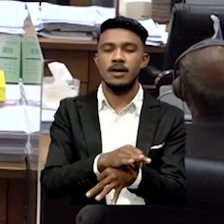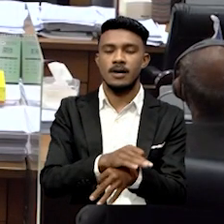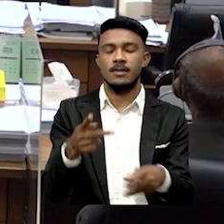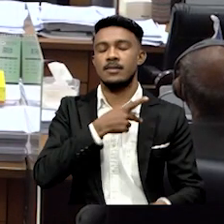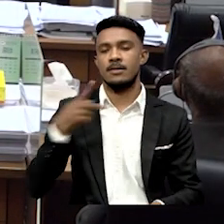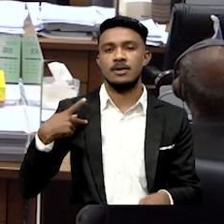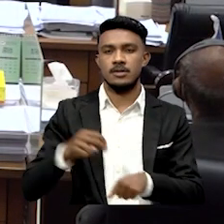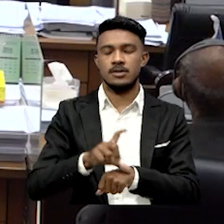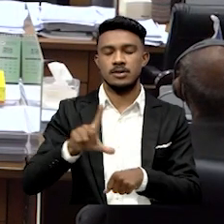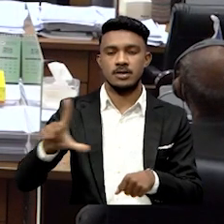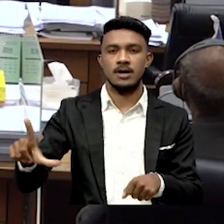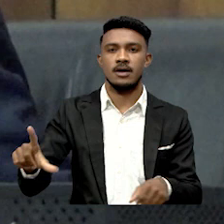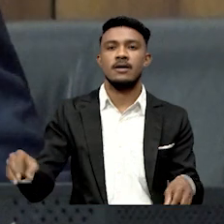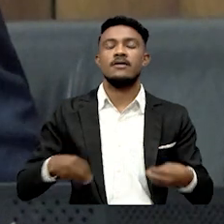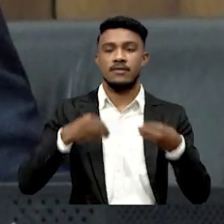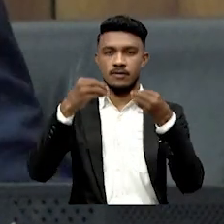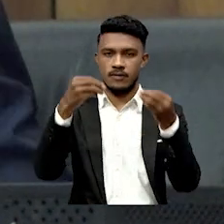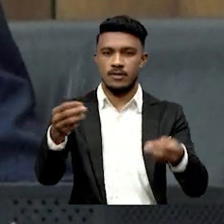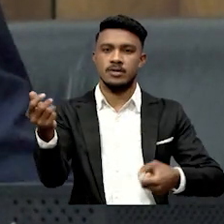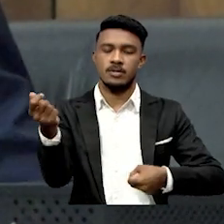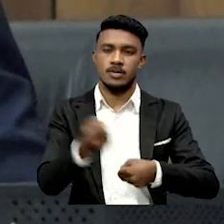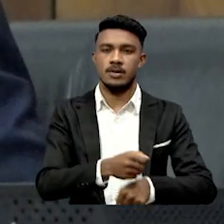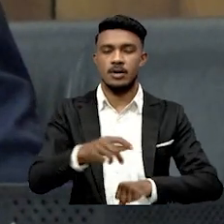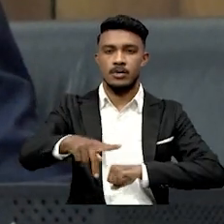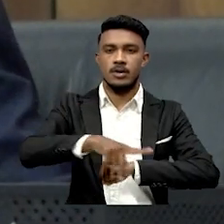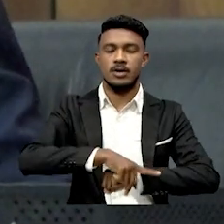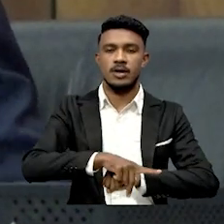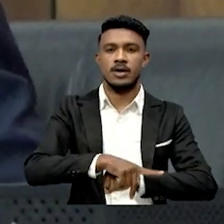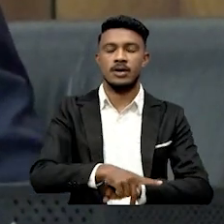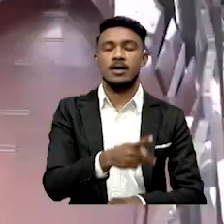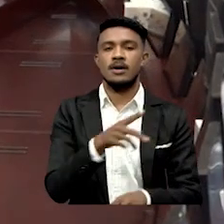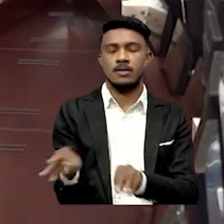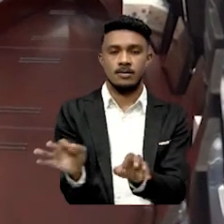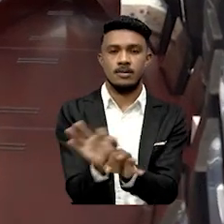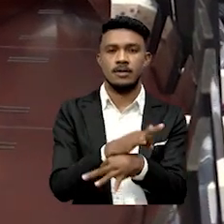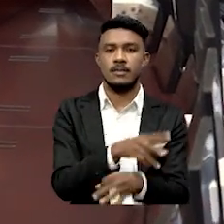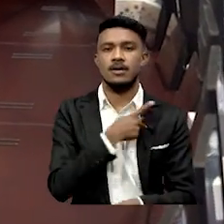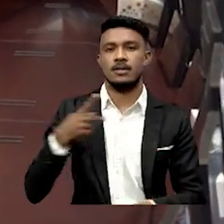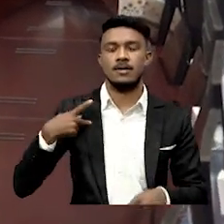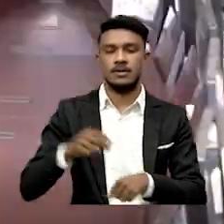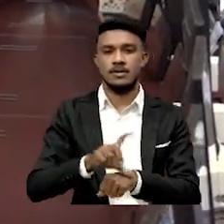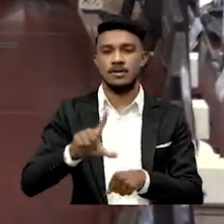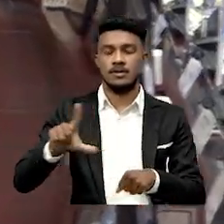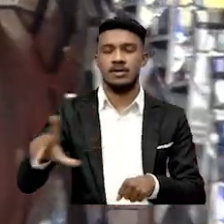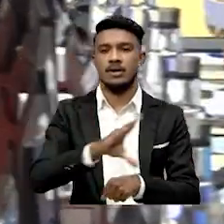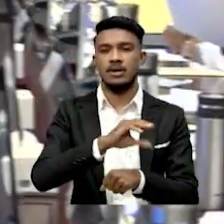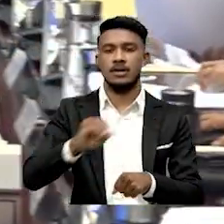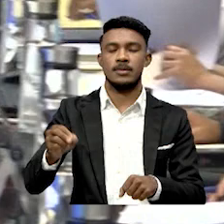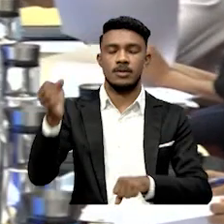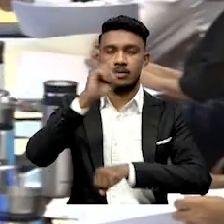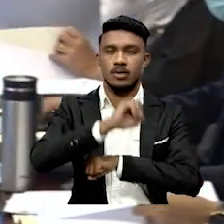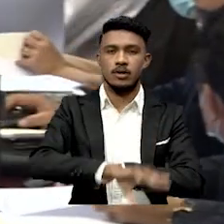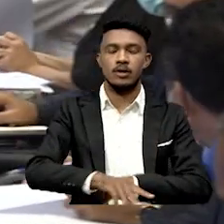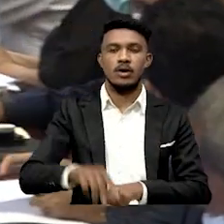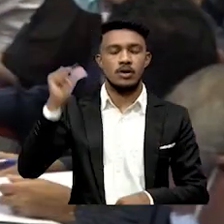candidato refere, ma contribui ona ba política dissolve Parlamento Nacional, nebe maxi hamonu oitavo governo constitucional nebe nia